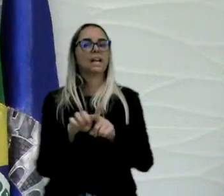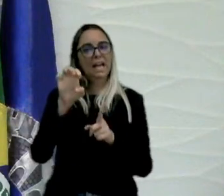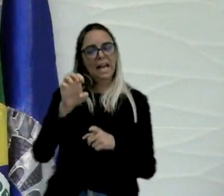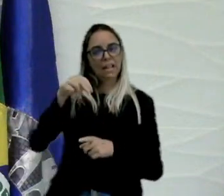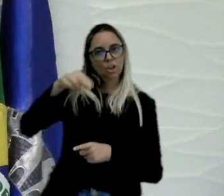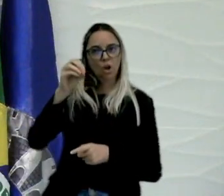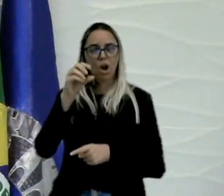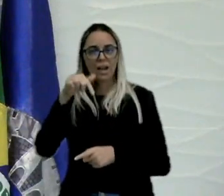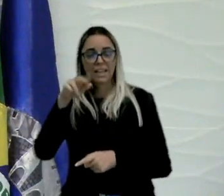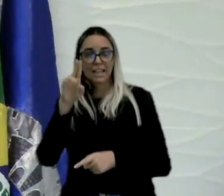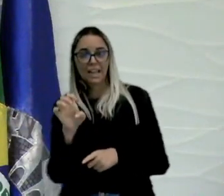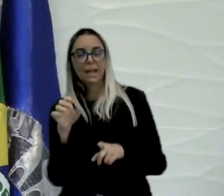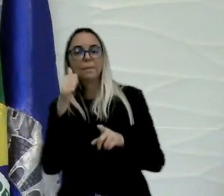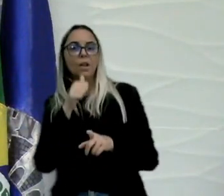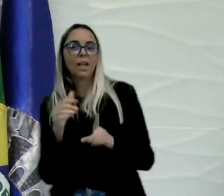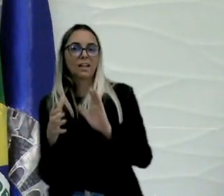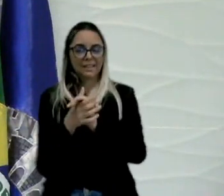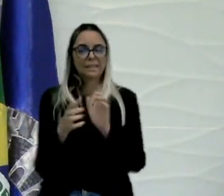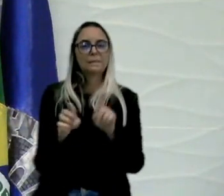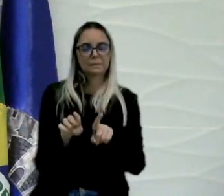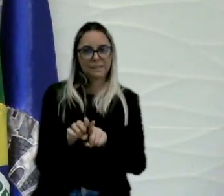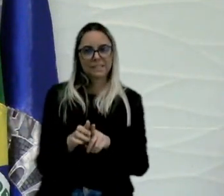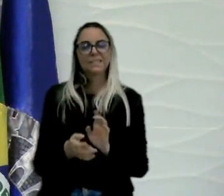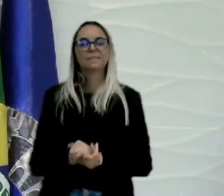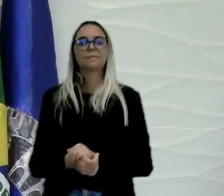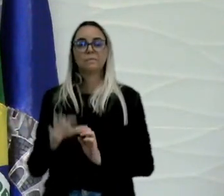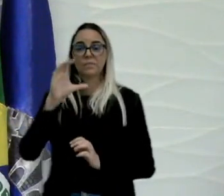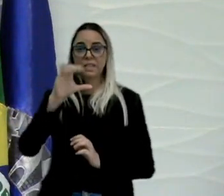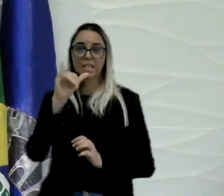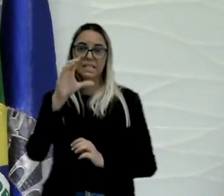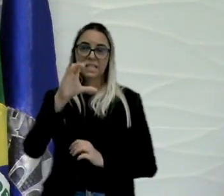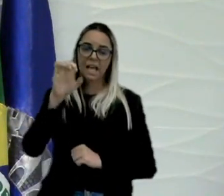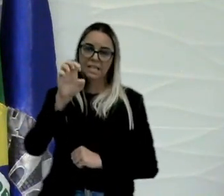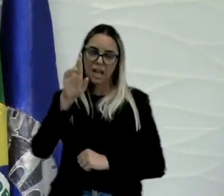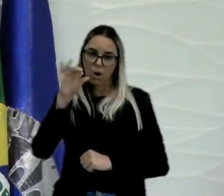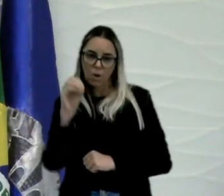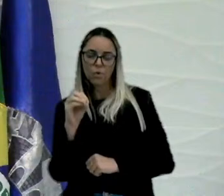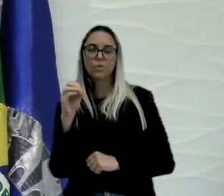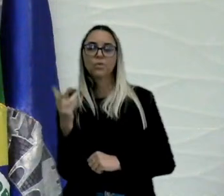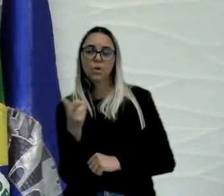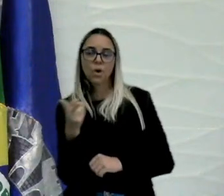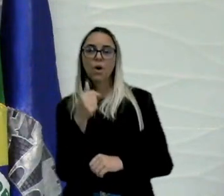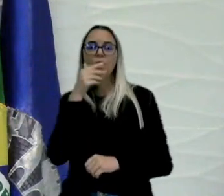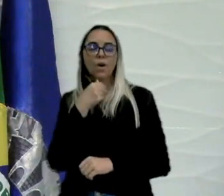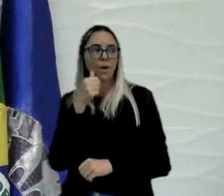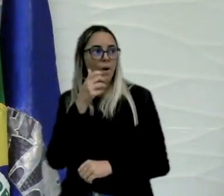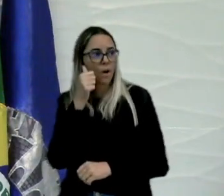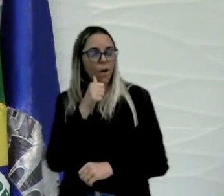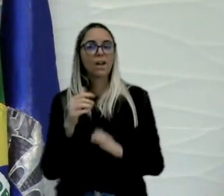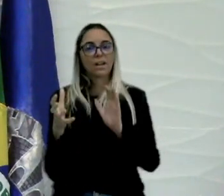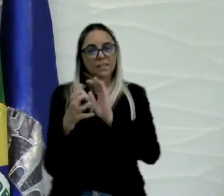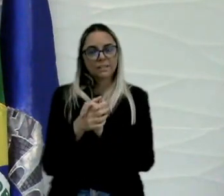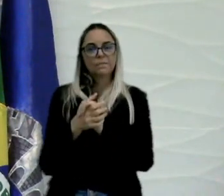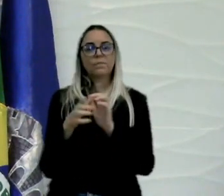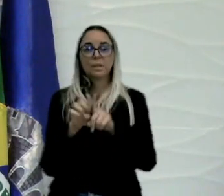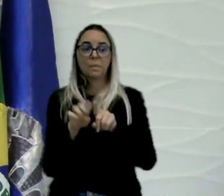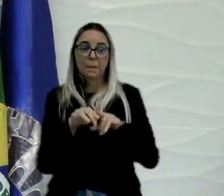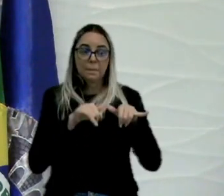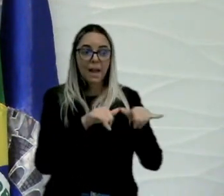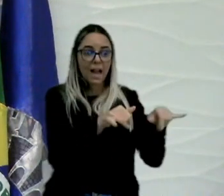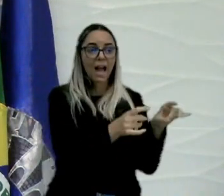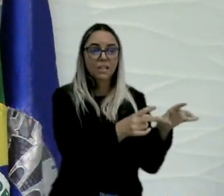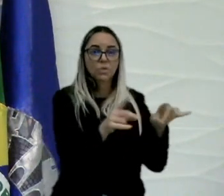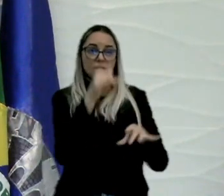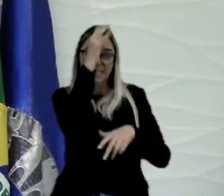Dona Fátima sua esposa Senor cí e dona Assunção sua esposa todos que fazem o supermercado e Frigorífico